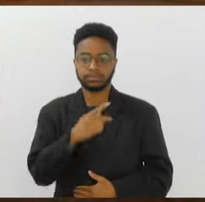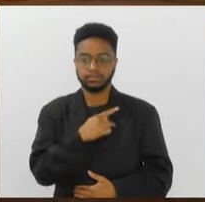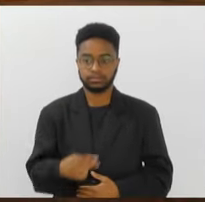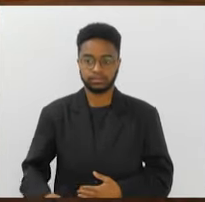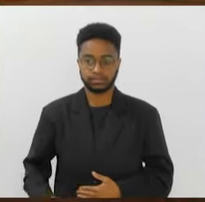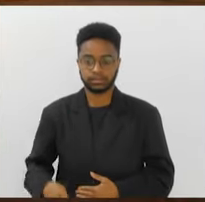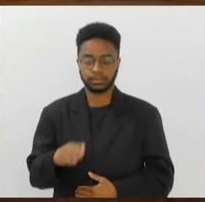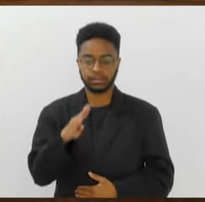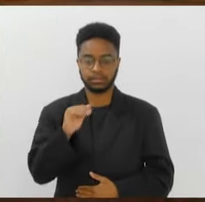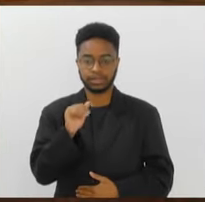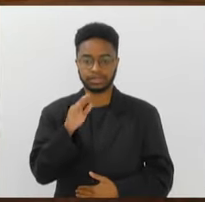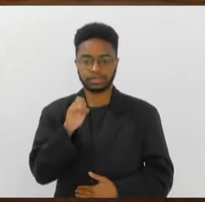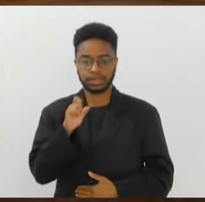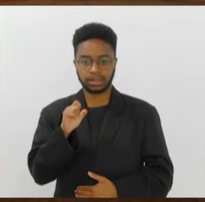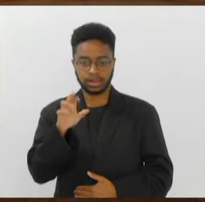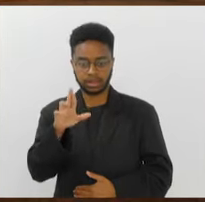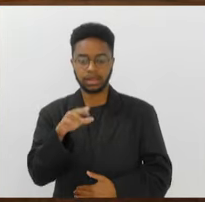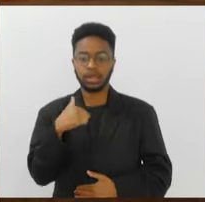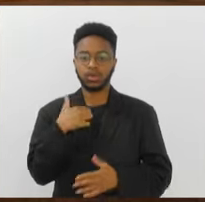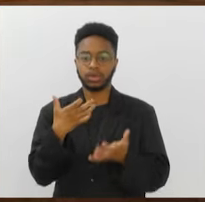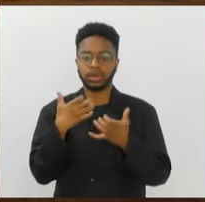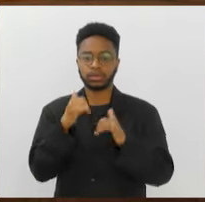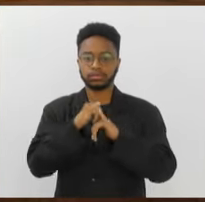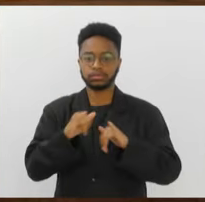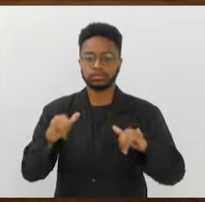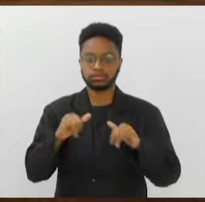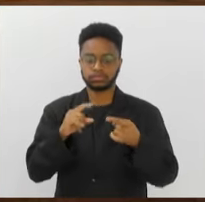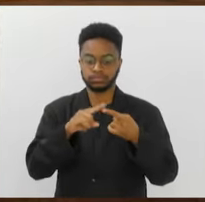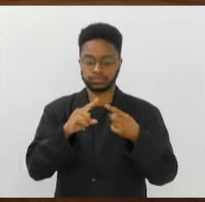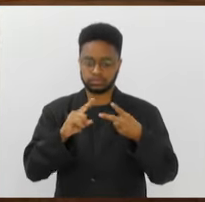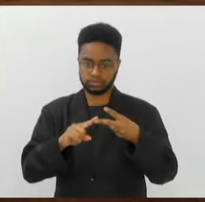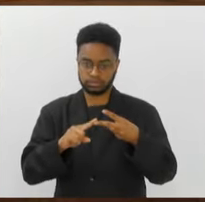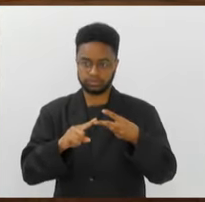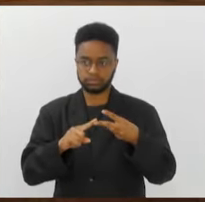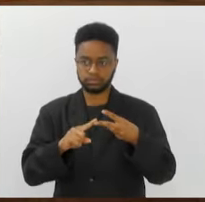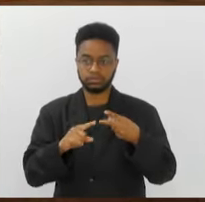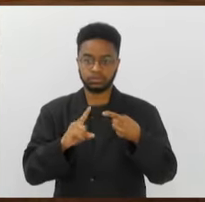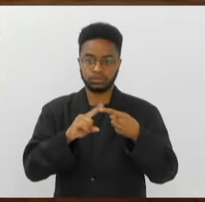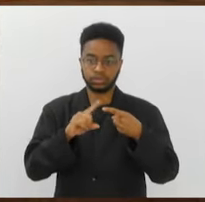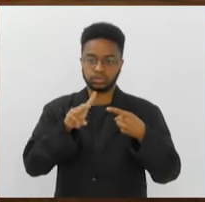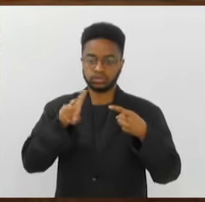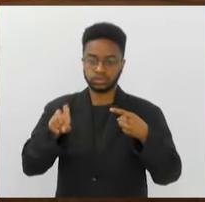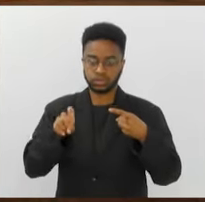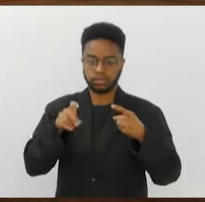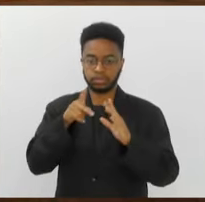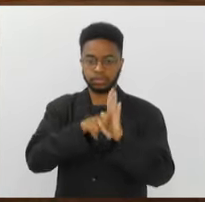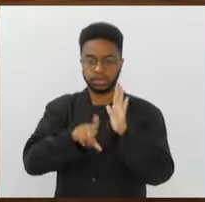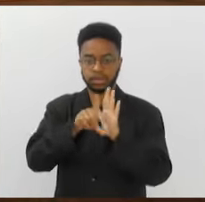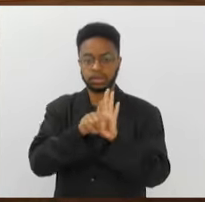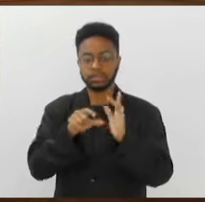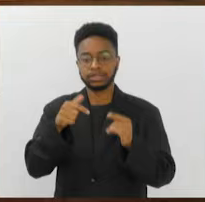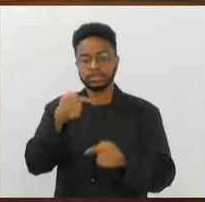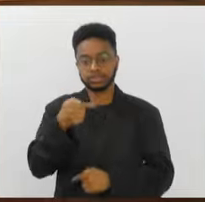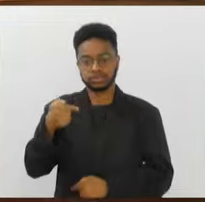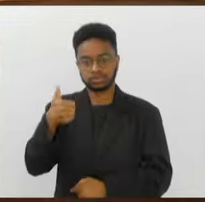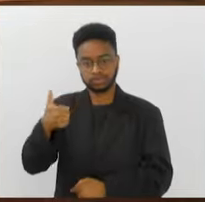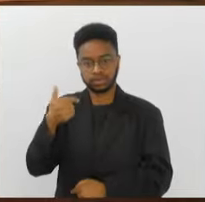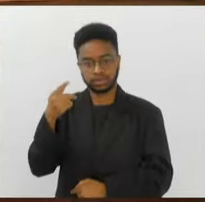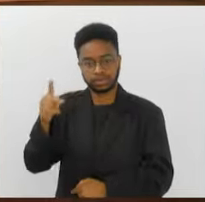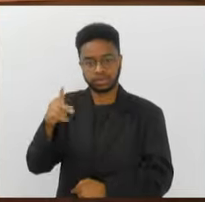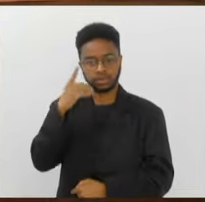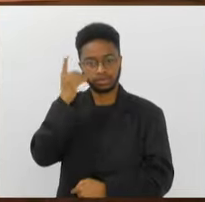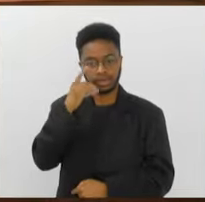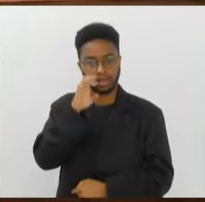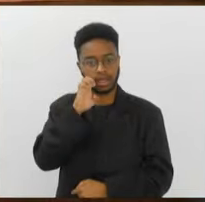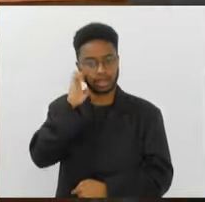Rodrigo Bacelar, queria fazer duas declarações. Uma em relação a esse projeto 771 da deputada Élica